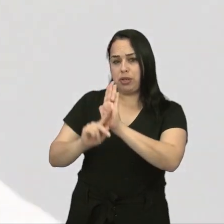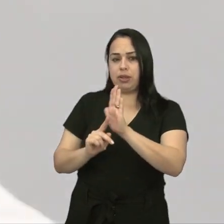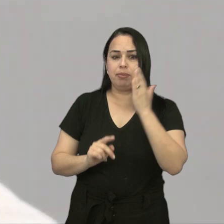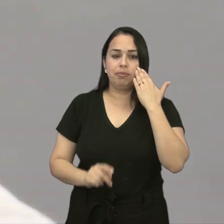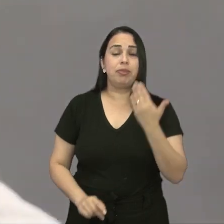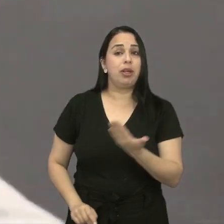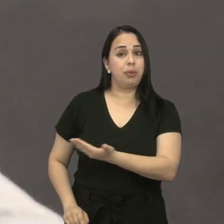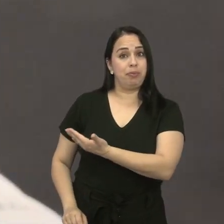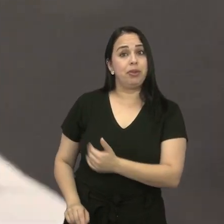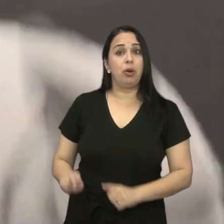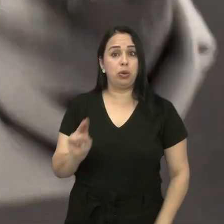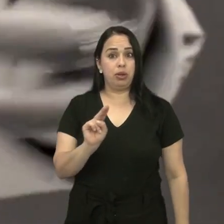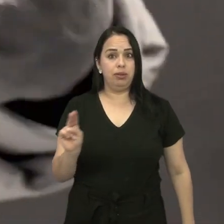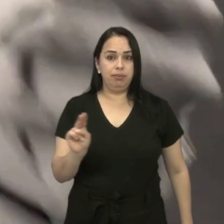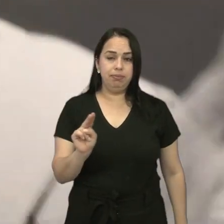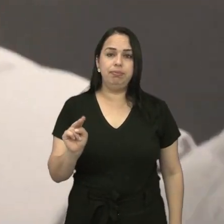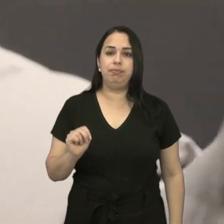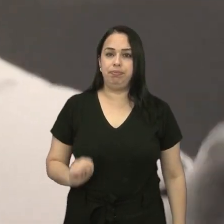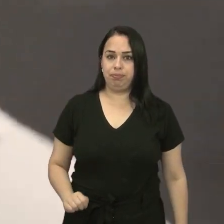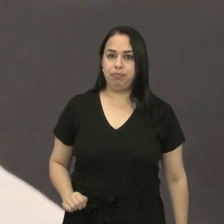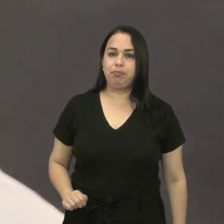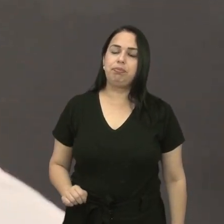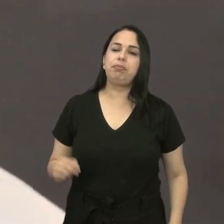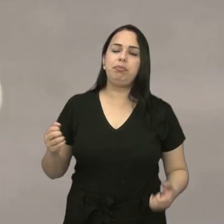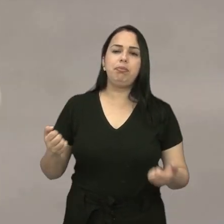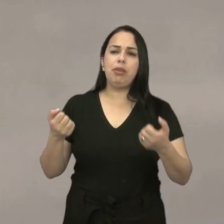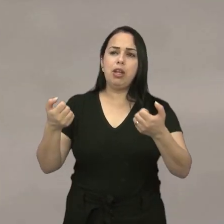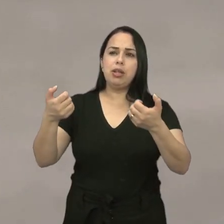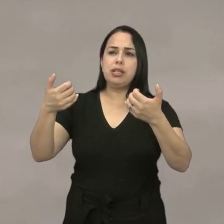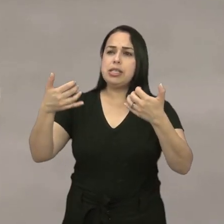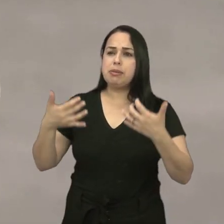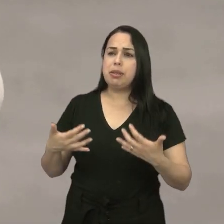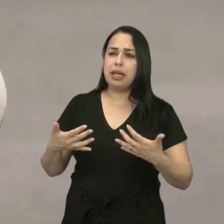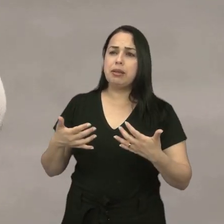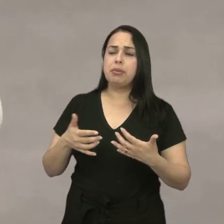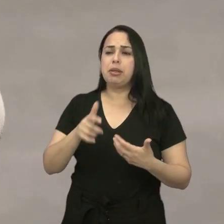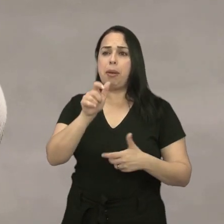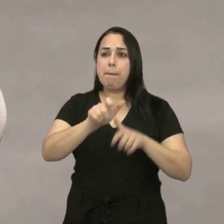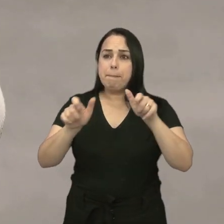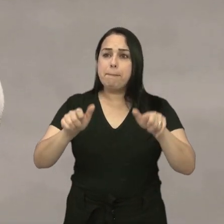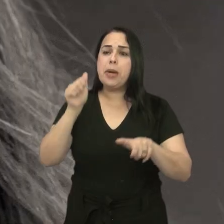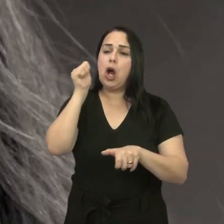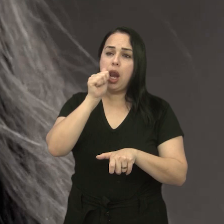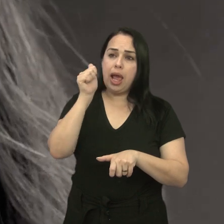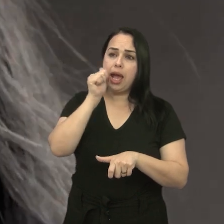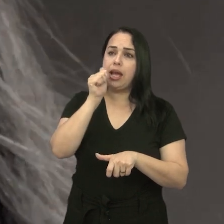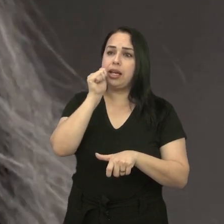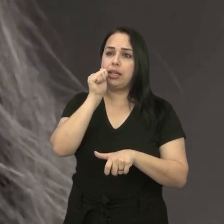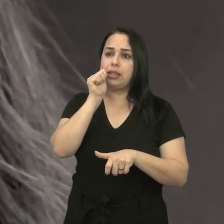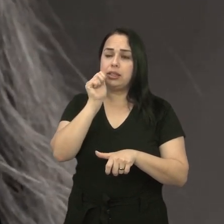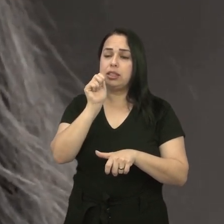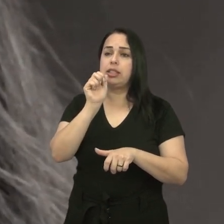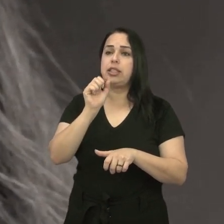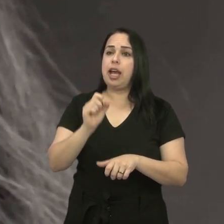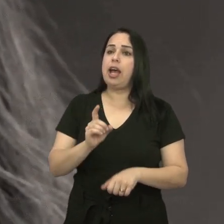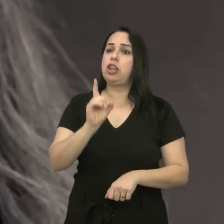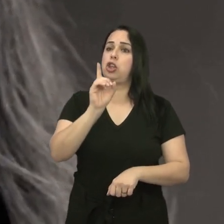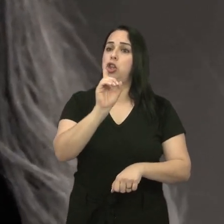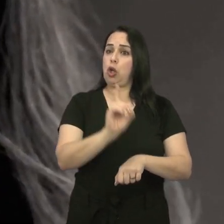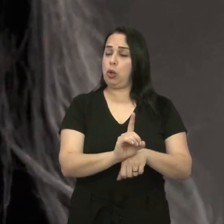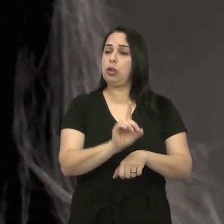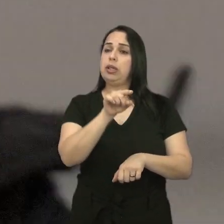Jacareí ainda, que chama Pandemina, porque a gente trouxe essa questão das mulheres à frente de